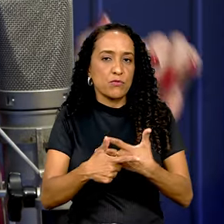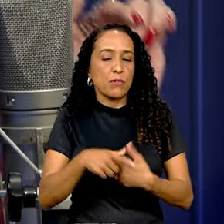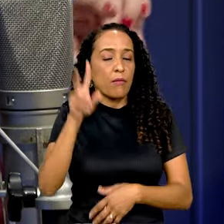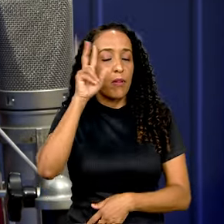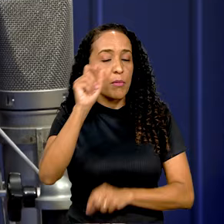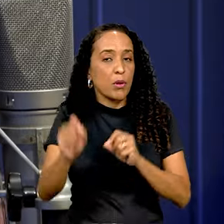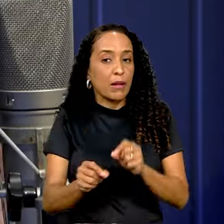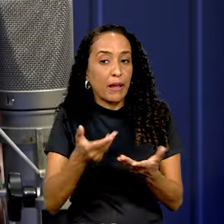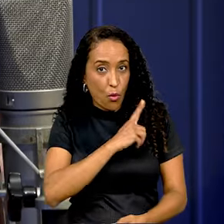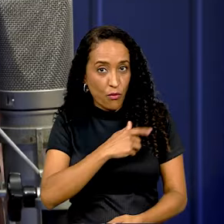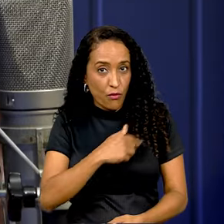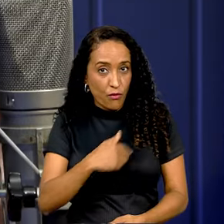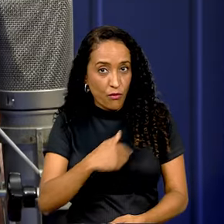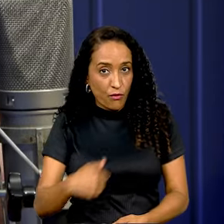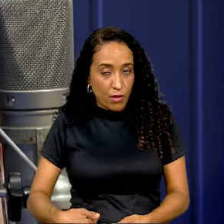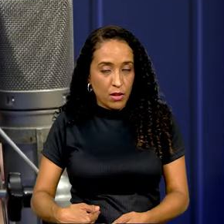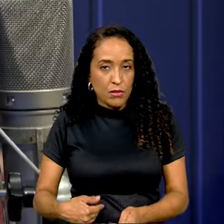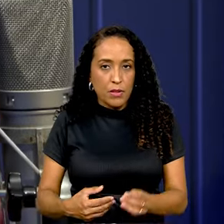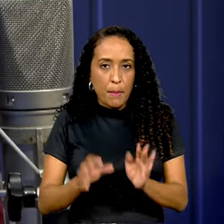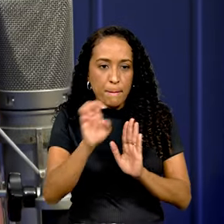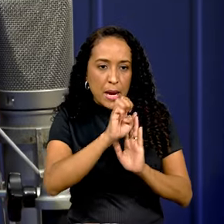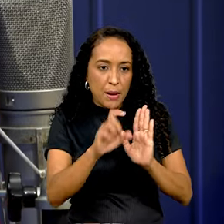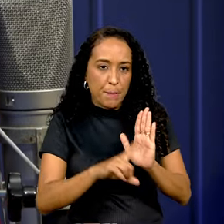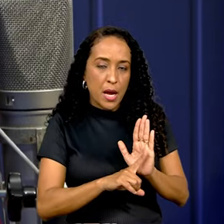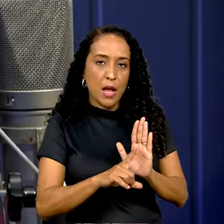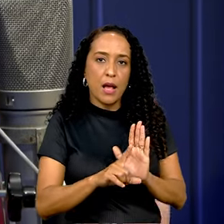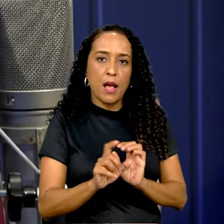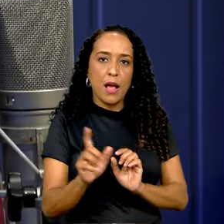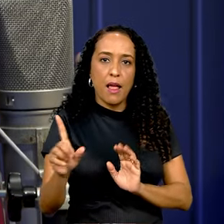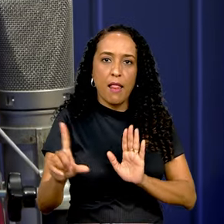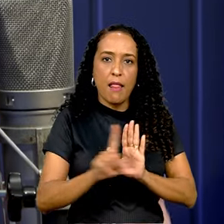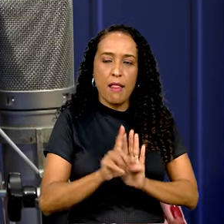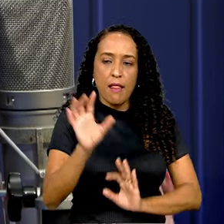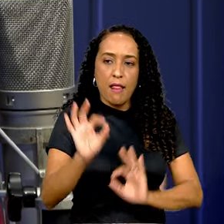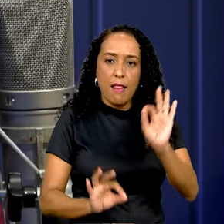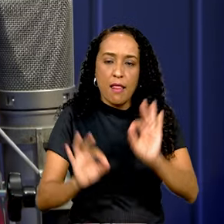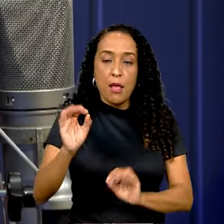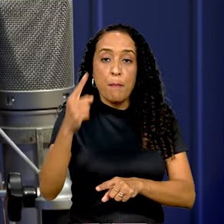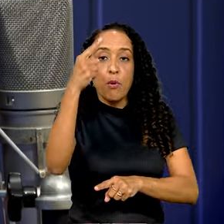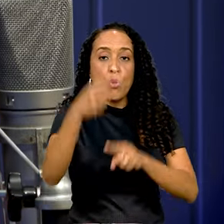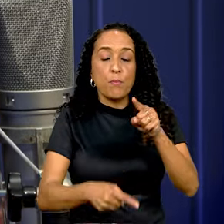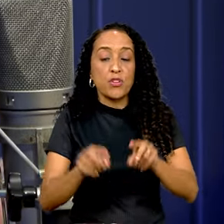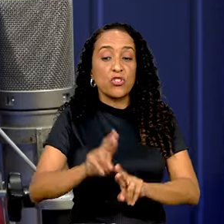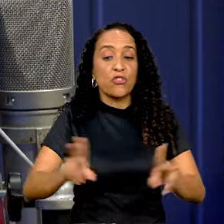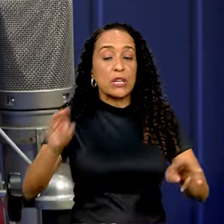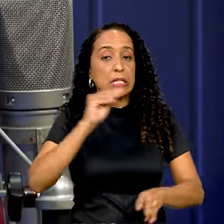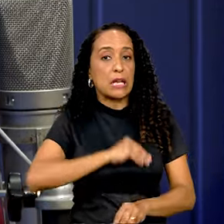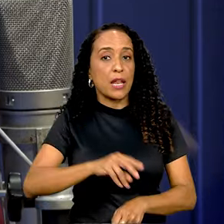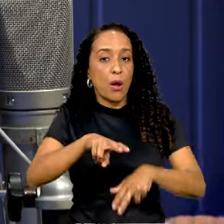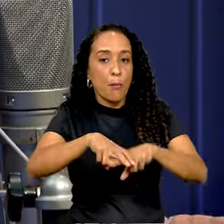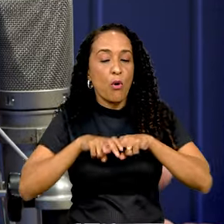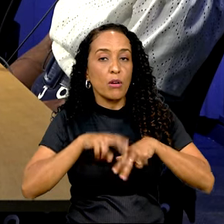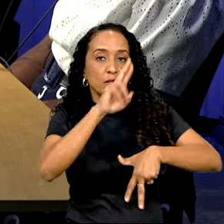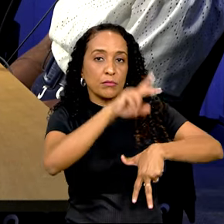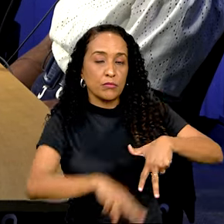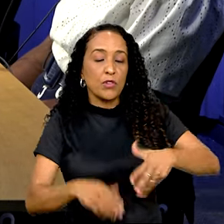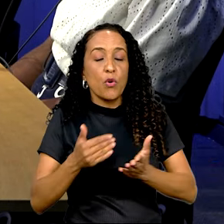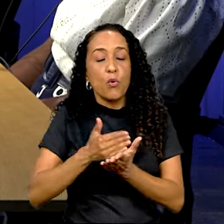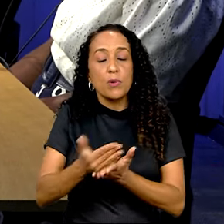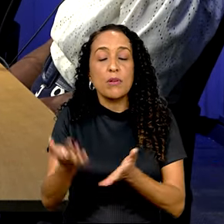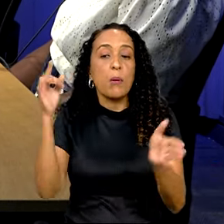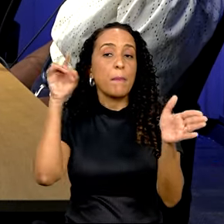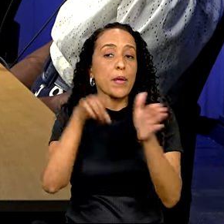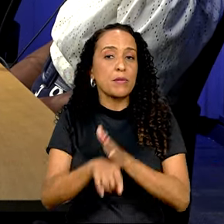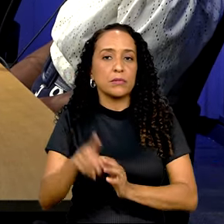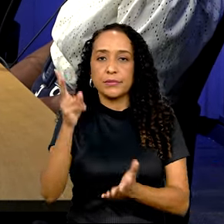vamos lembrar que este governo editou lei proibindo a diferenciação salarial por gênero Vou começar já com